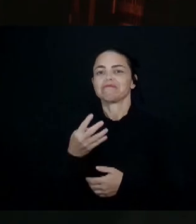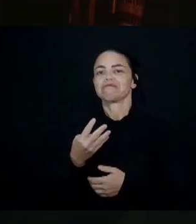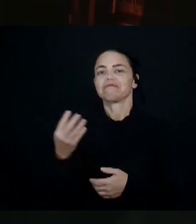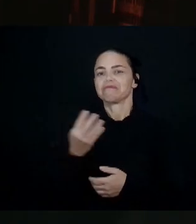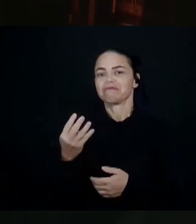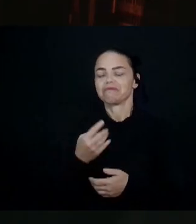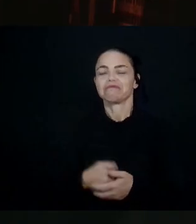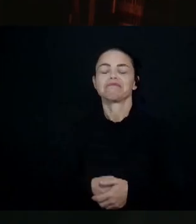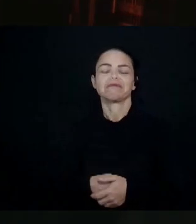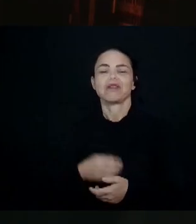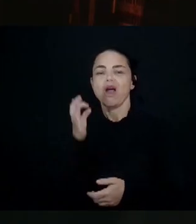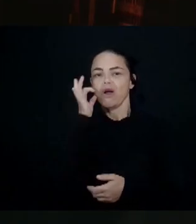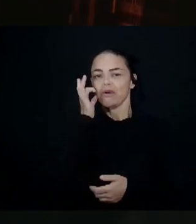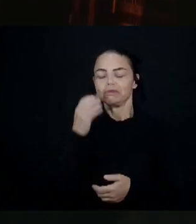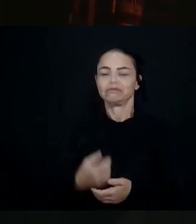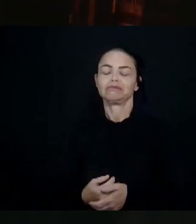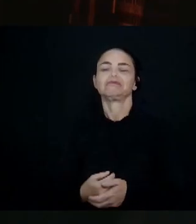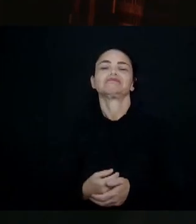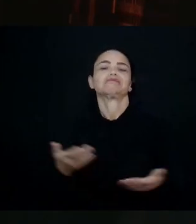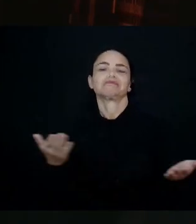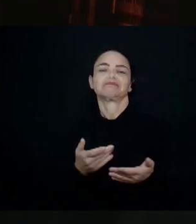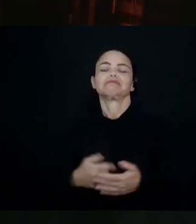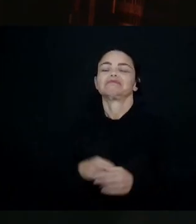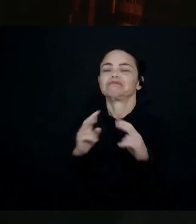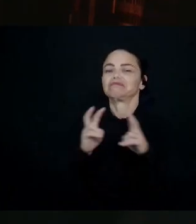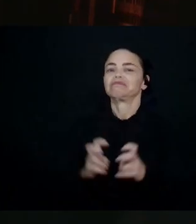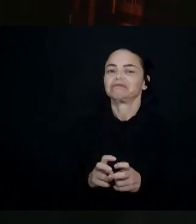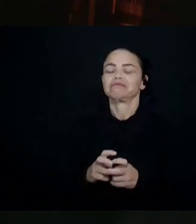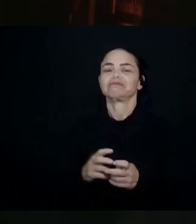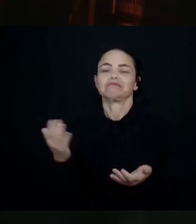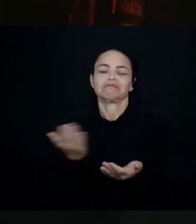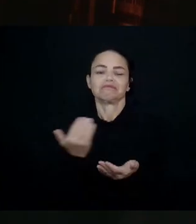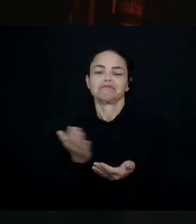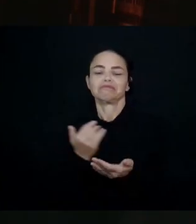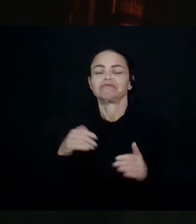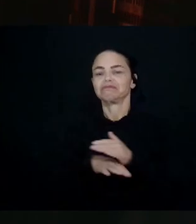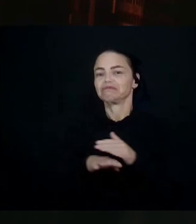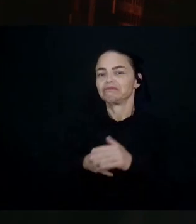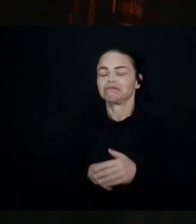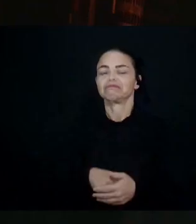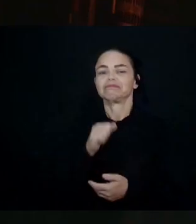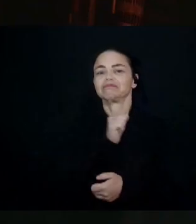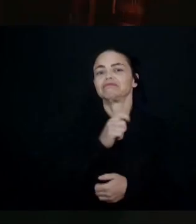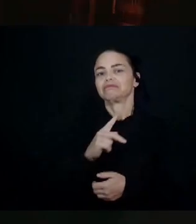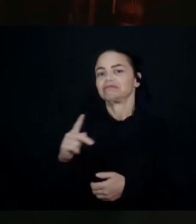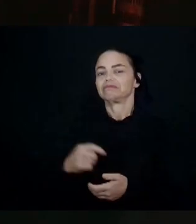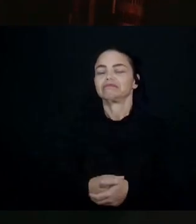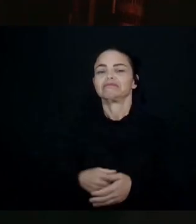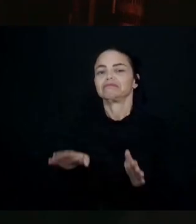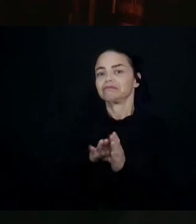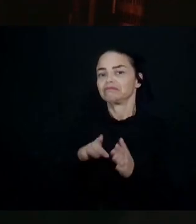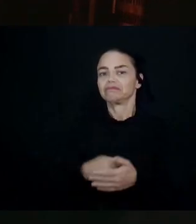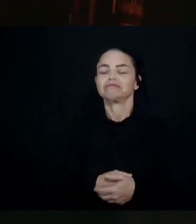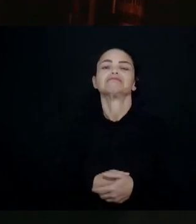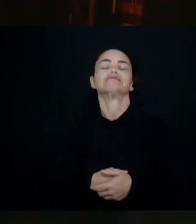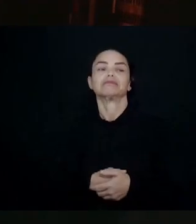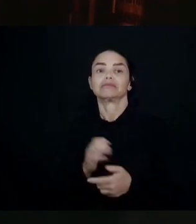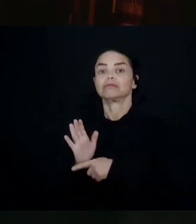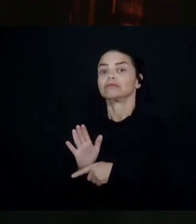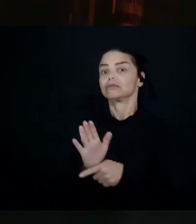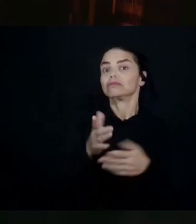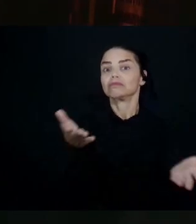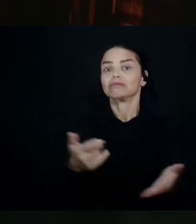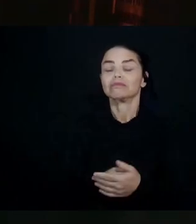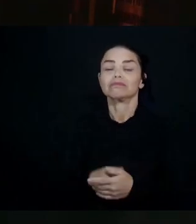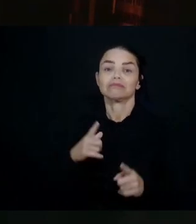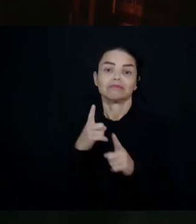ao vivo, falando hoje sobre colecionismo, sobre aplicativo que tá chegando aí para poder ajudar você a encontrar a